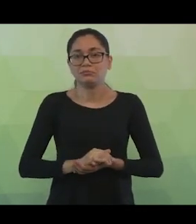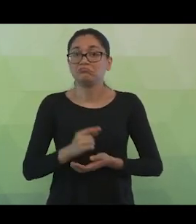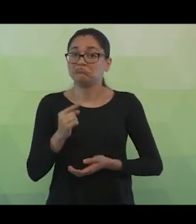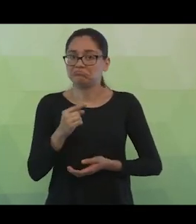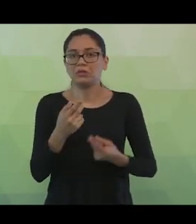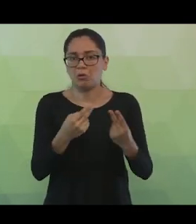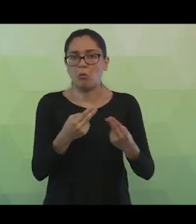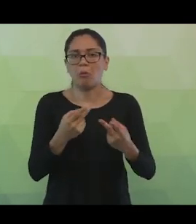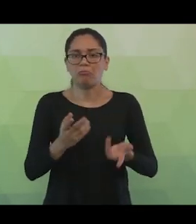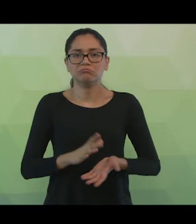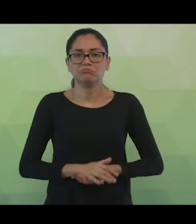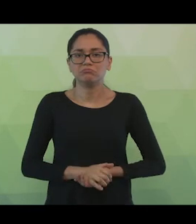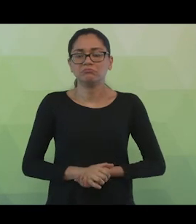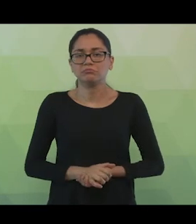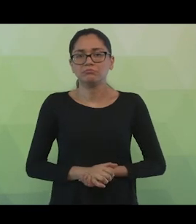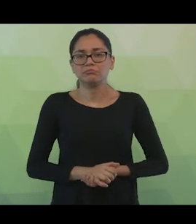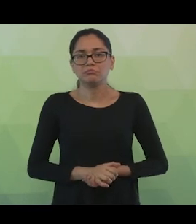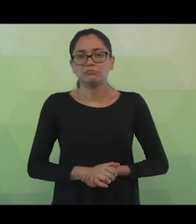acentuação.